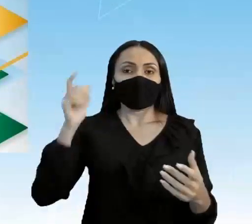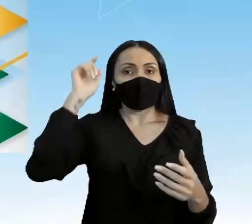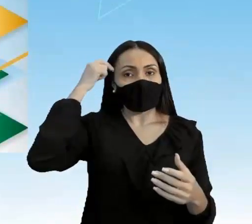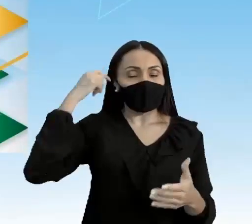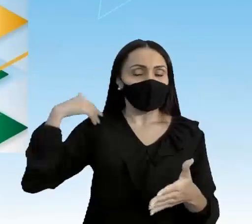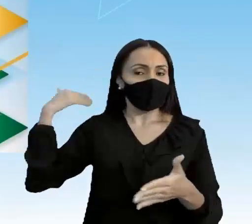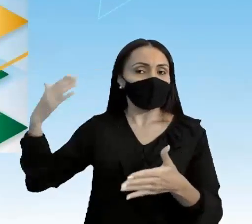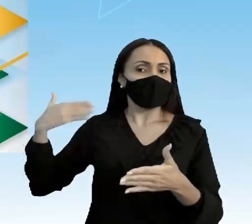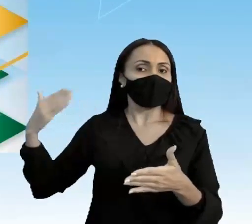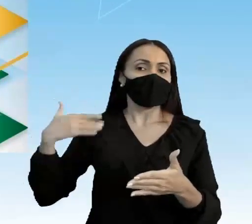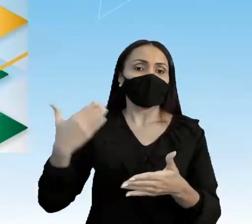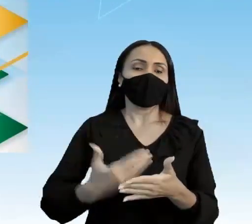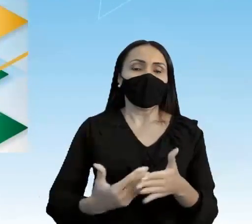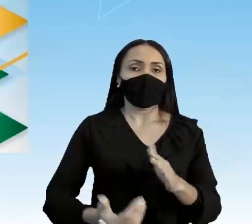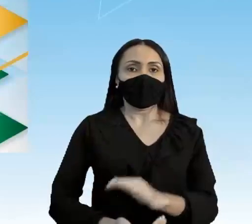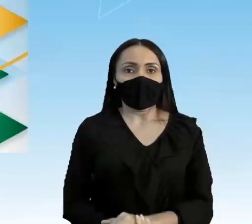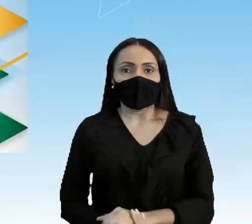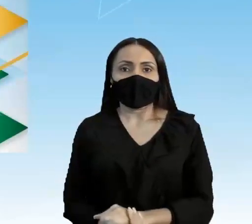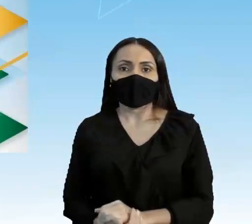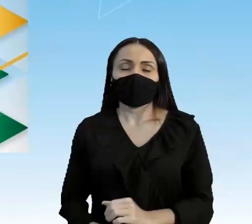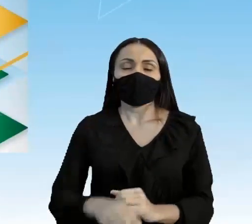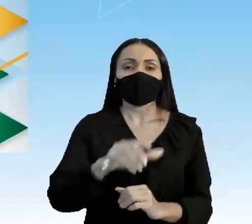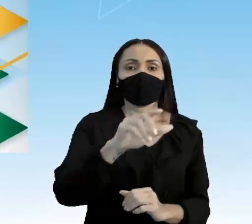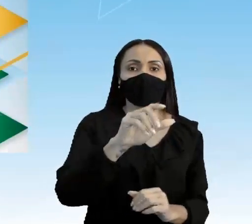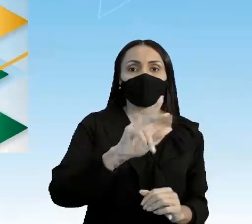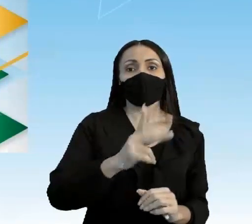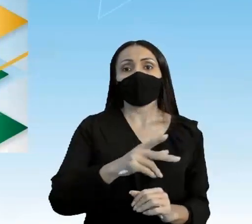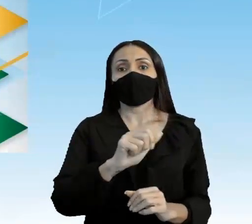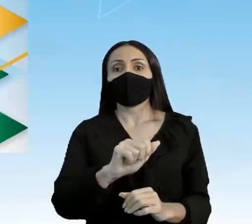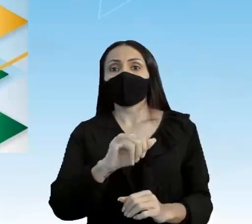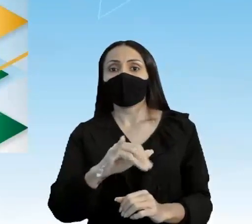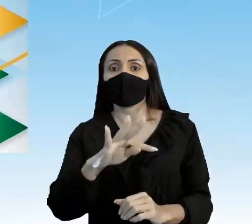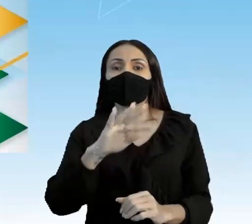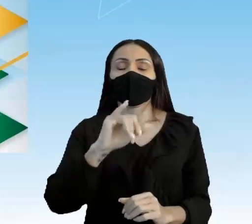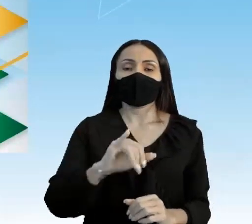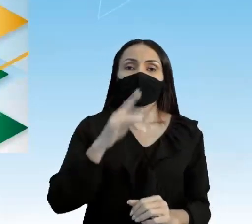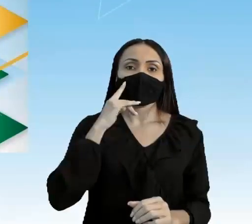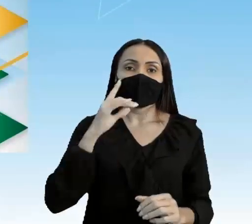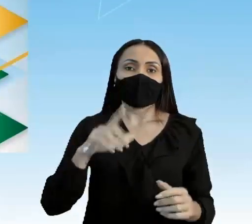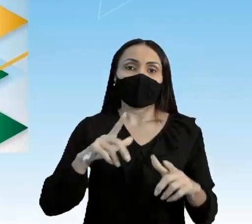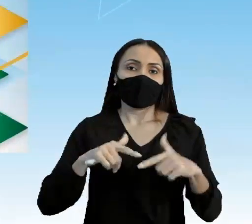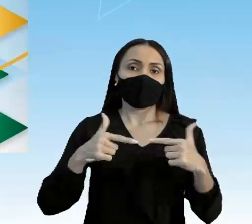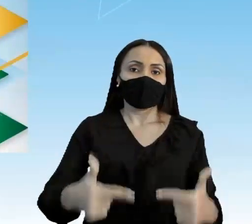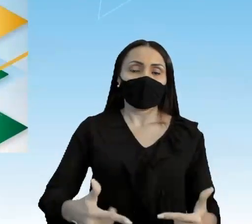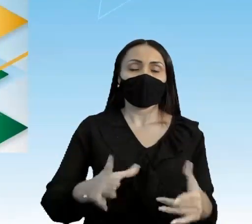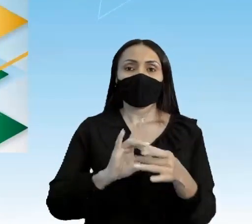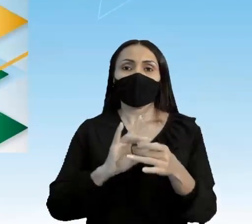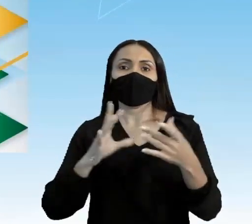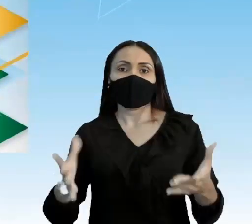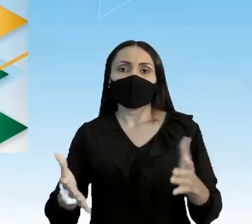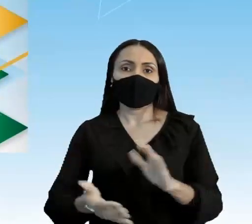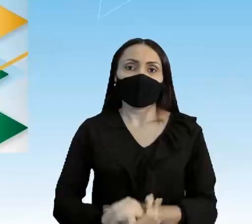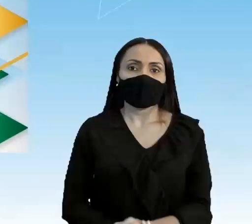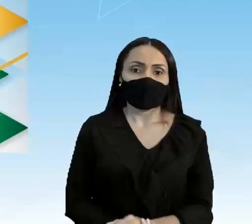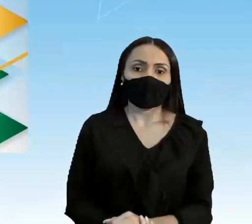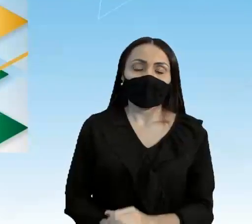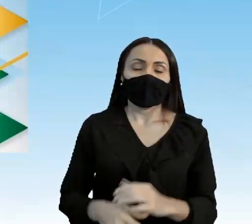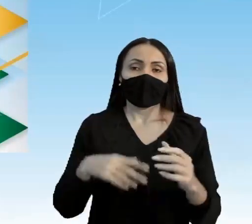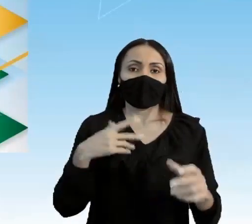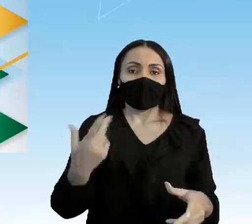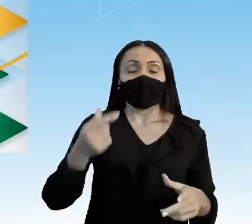afrodescendentes do Haiti, né, lutavam por liberdade, e os indígenas do